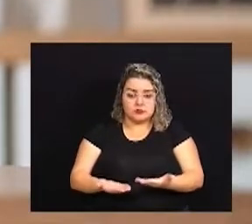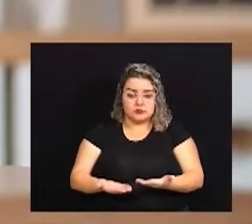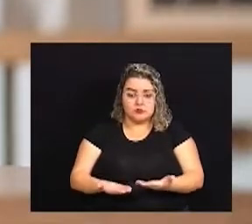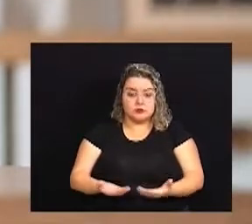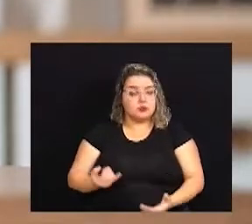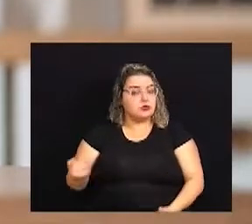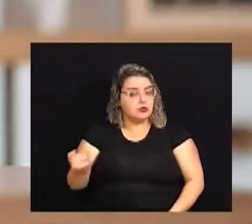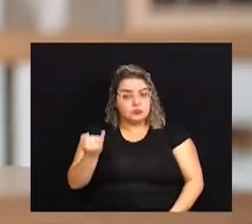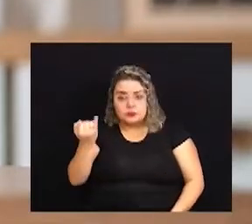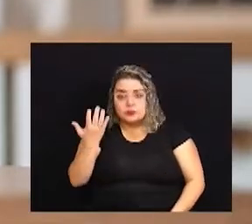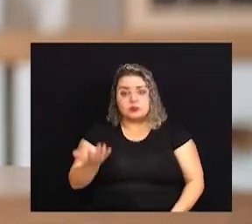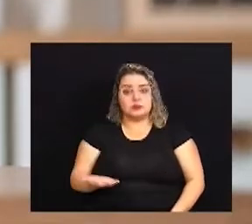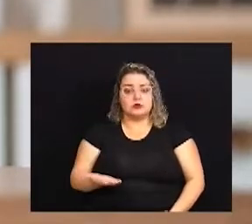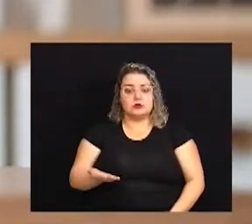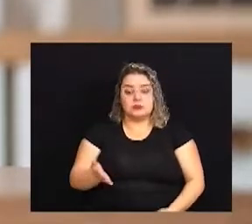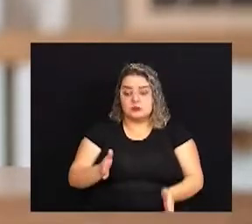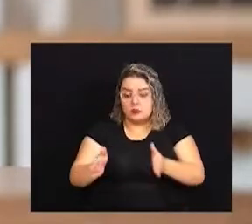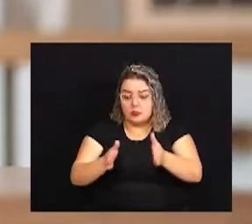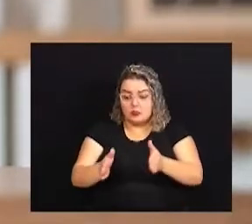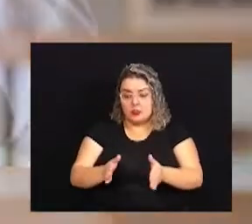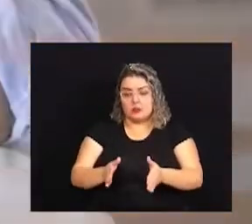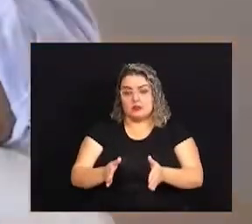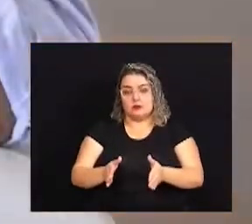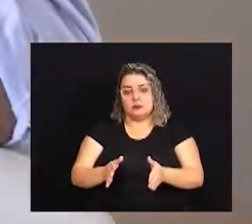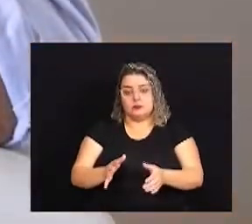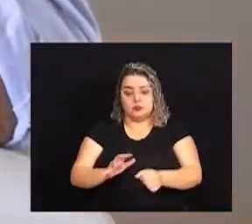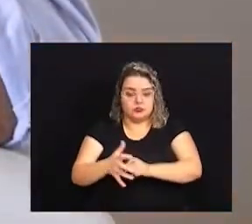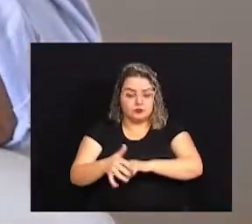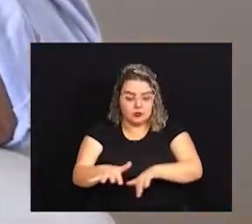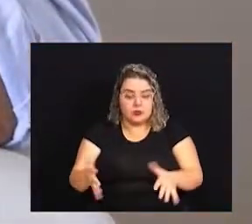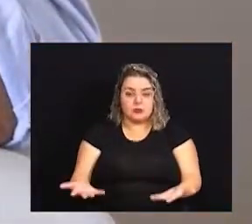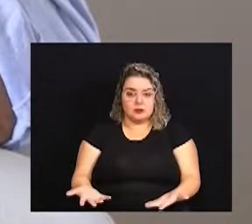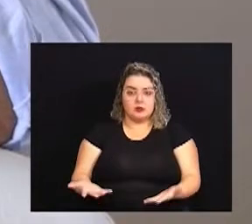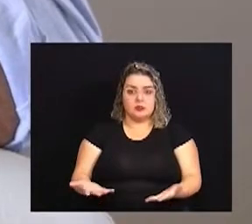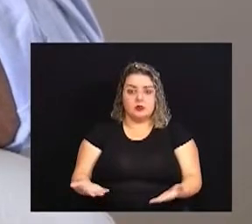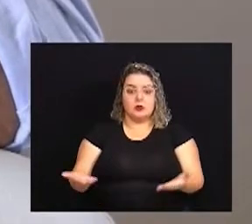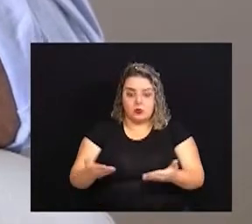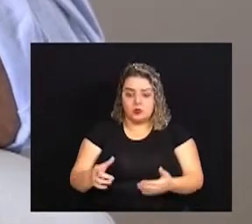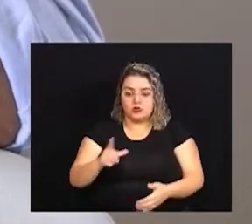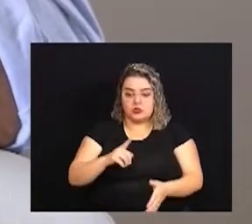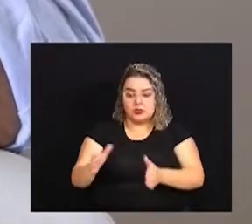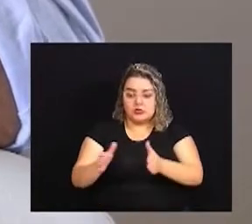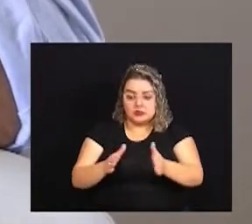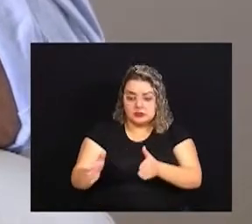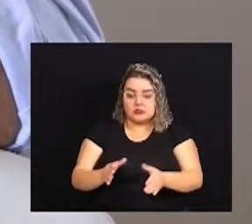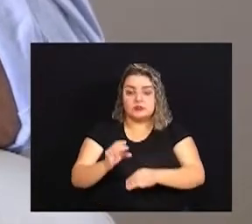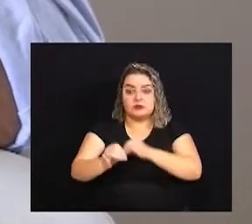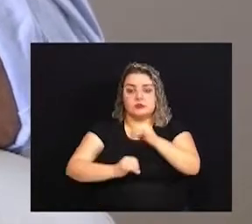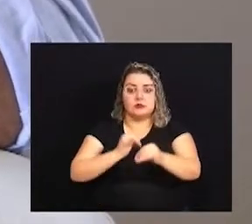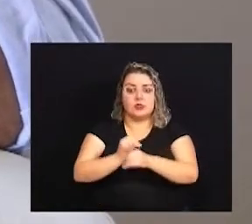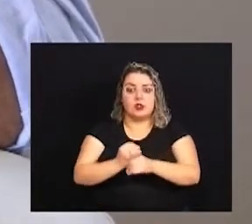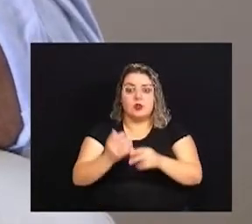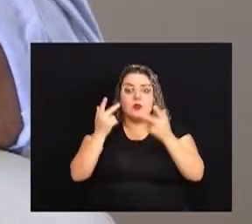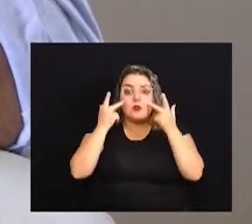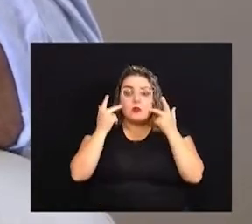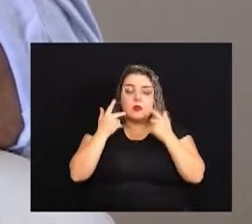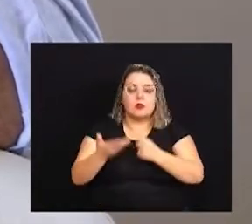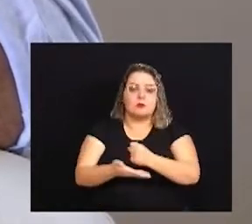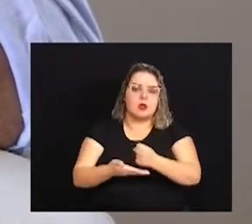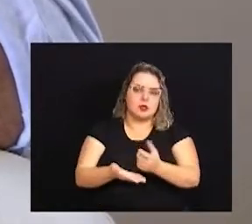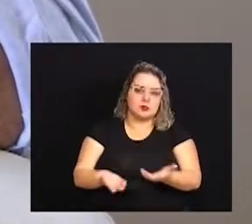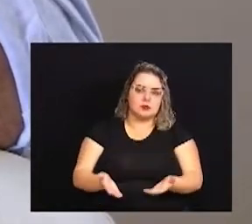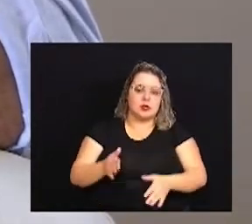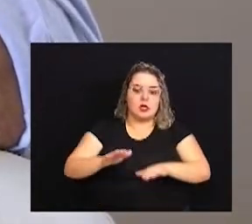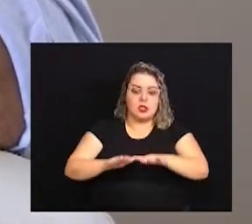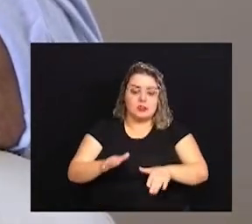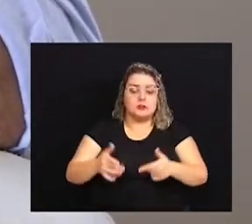de extrema necessidade durante a pandemia. A pandemia mostrou isso. Então, você hoje ter acesso à internet faz parte desse